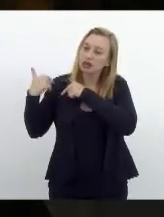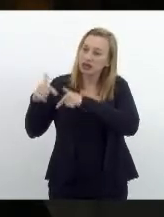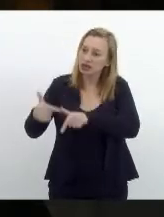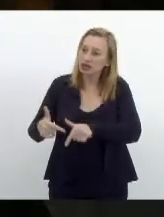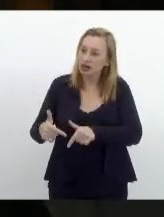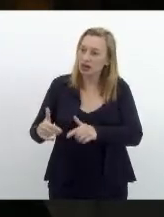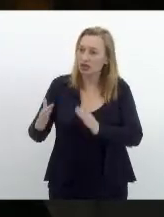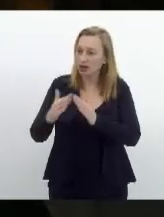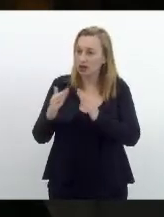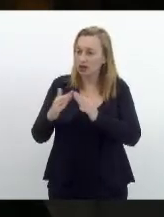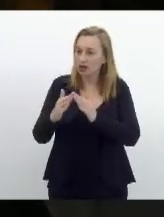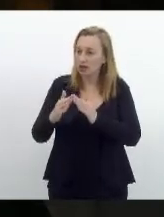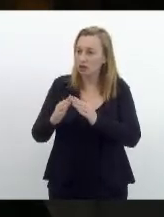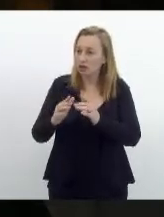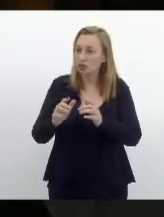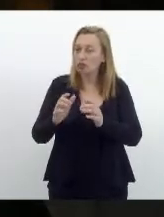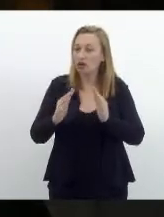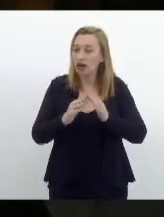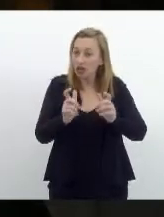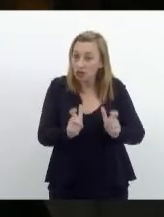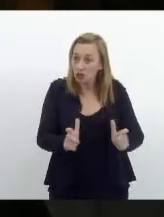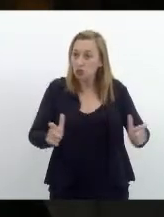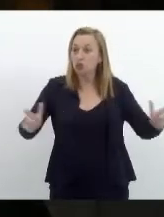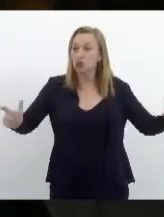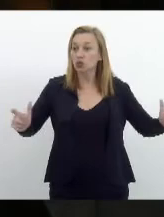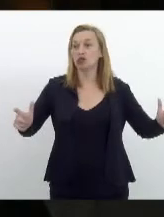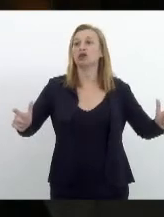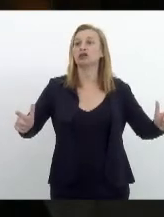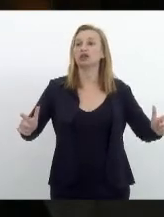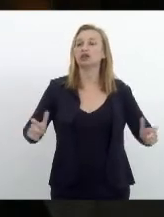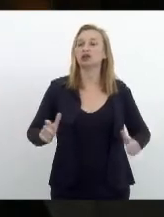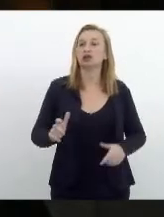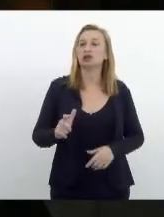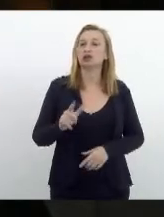Domingos e vai para uma mansão ali no campus do Guaraguatá. São